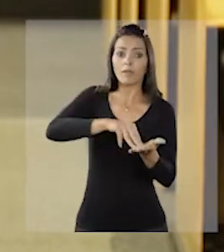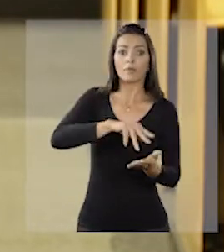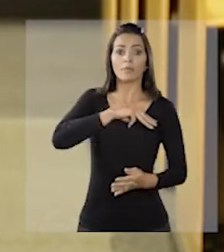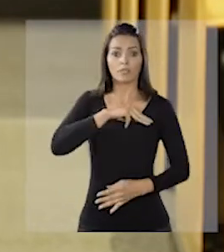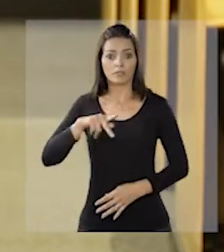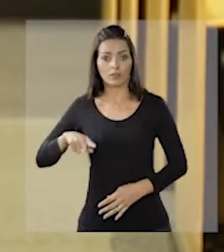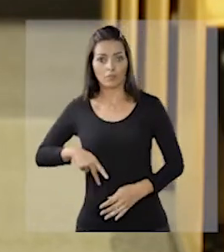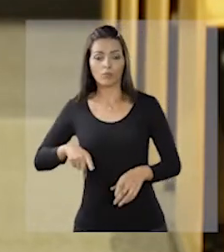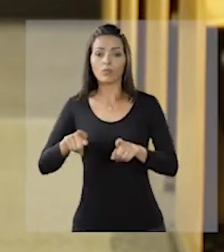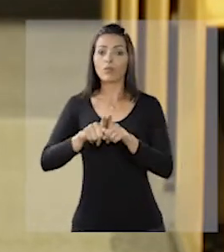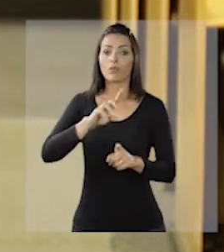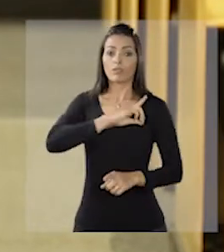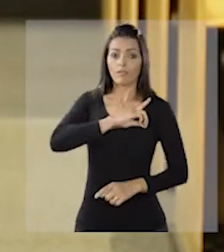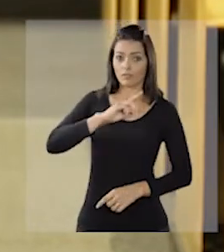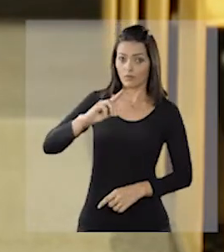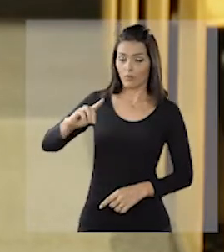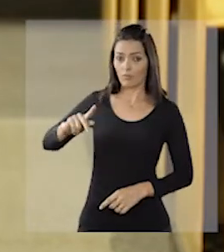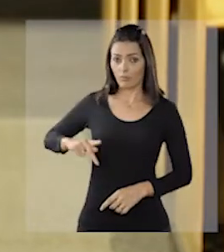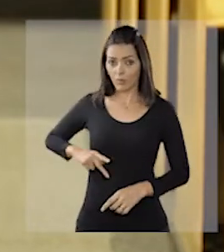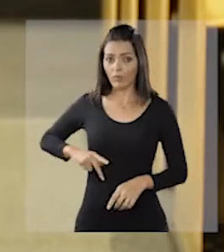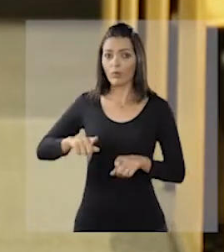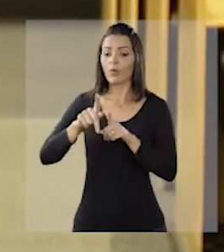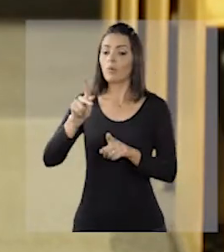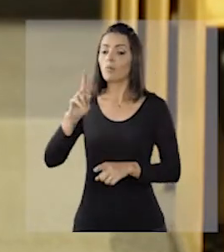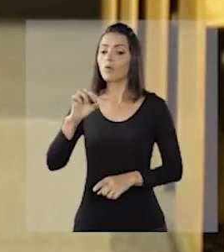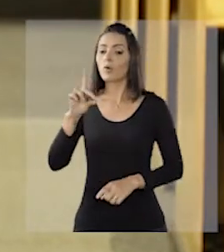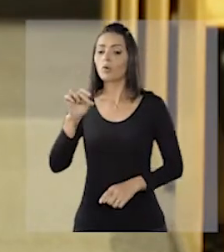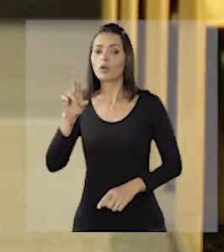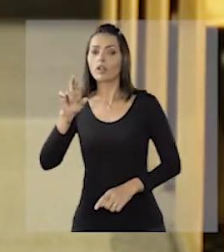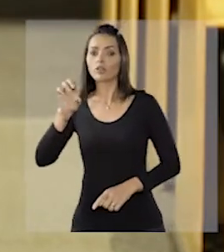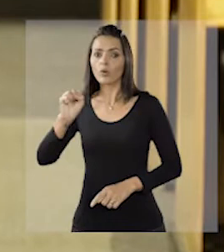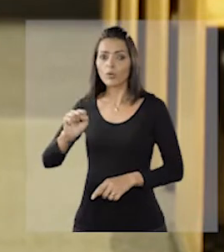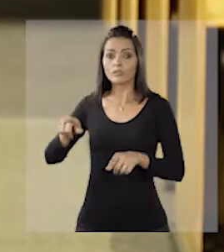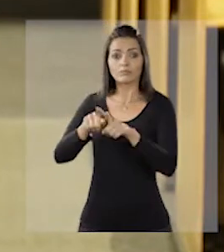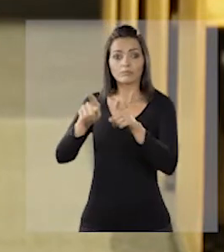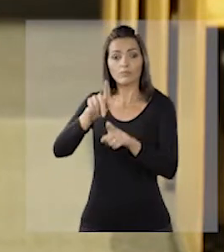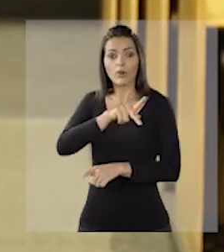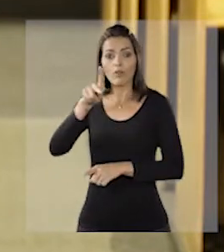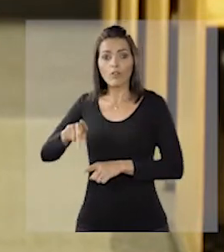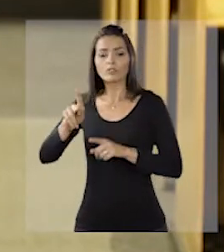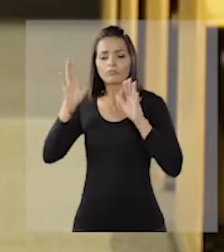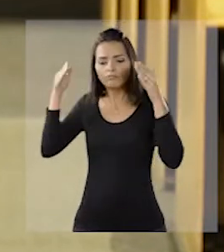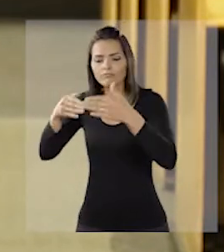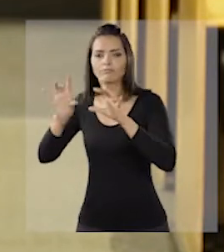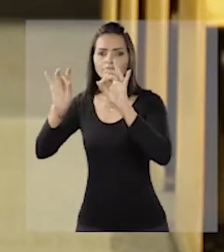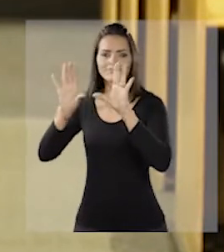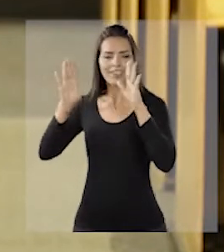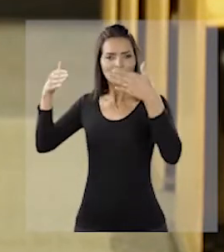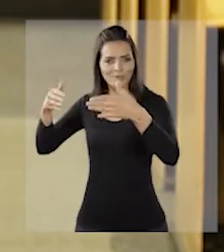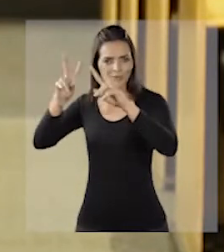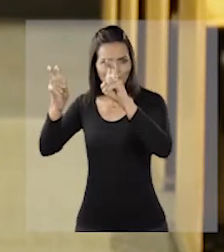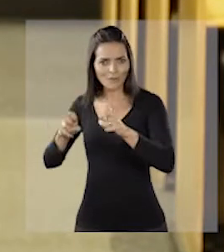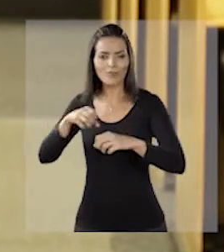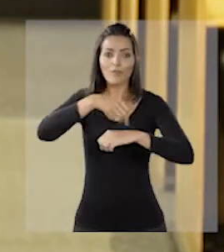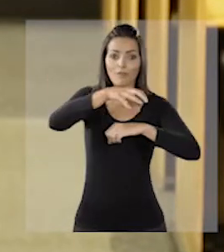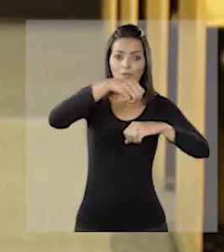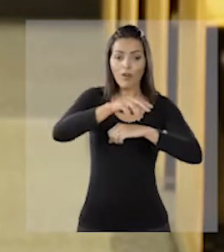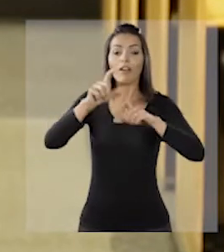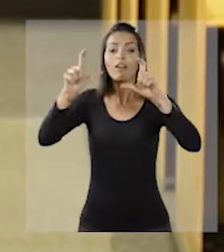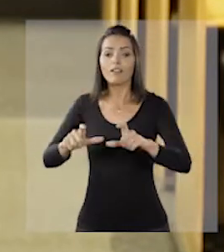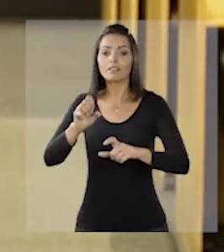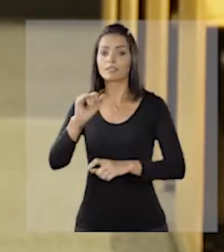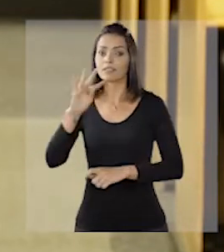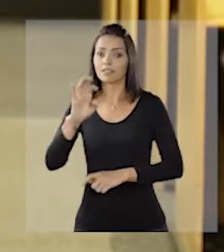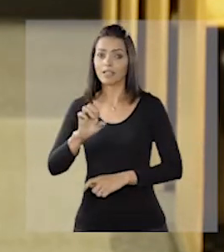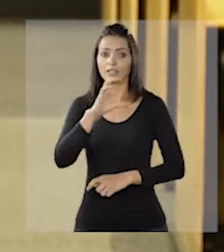advogados, magistrados, membros do Ministério Público, defensores públicos, procuradores, professores e